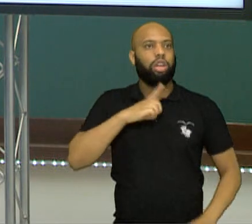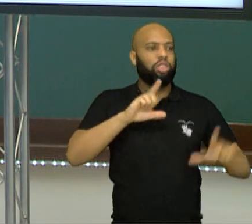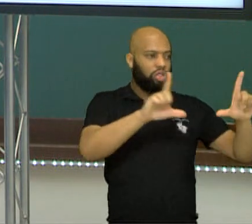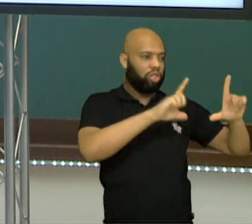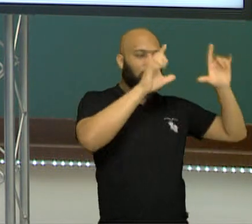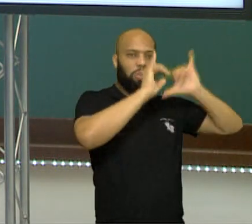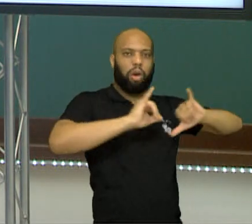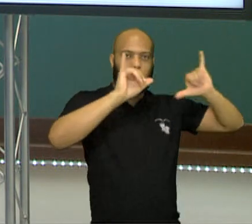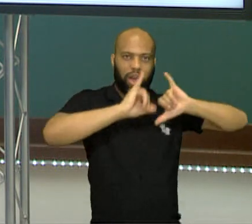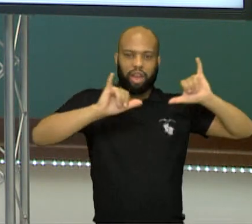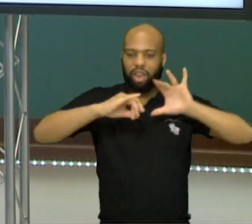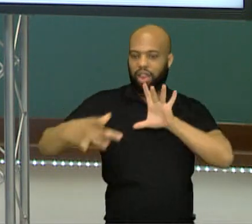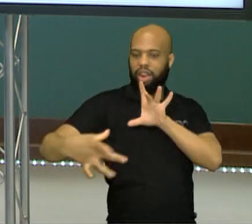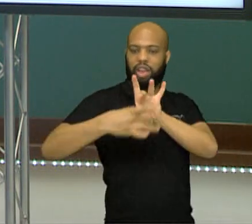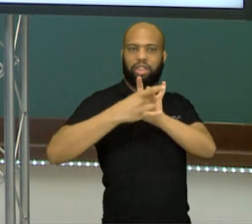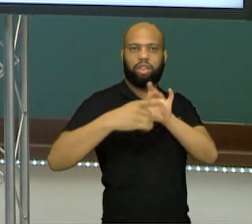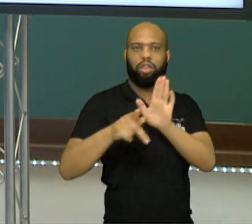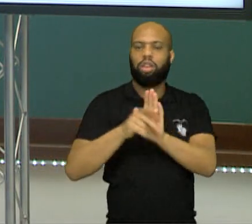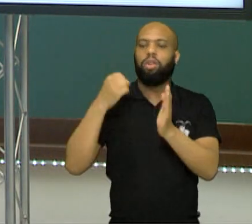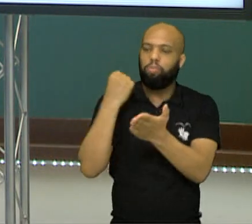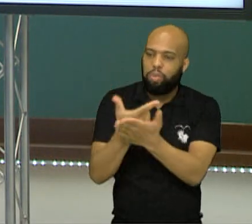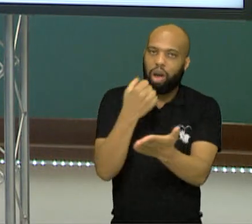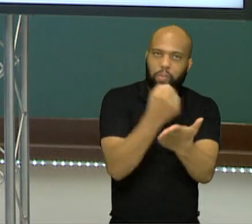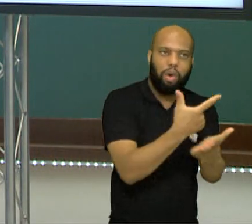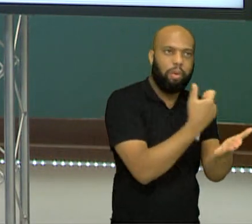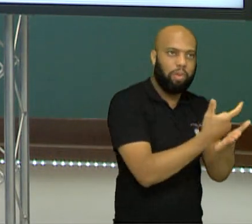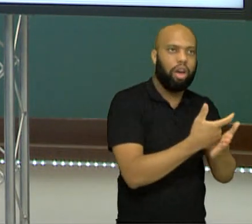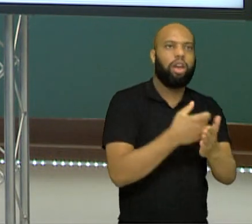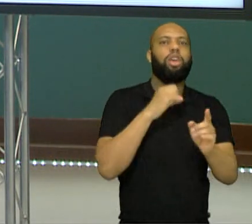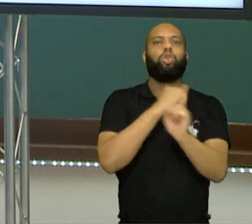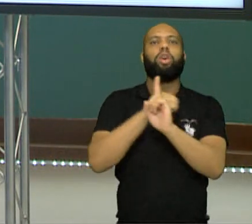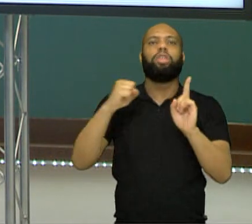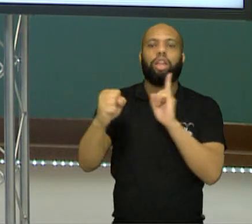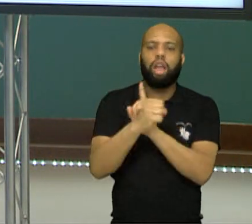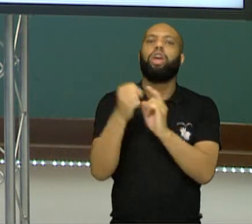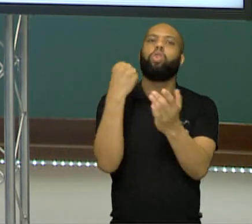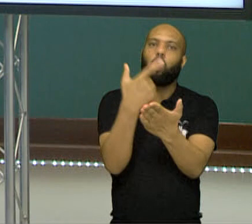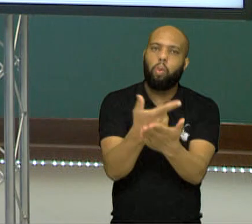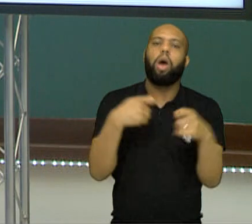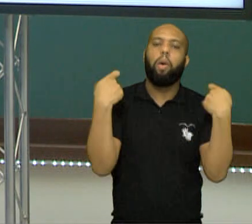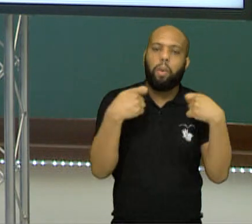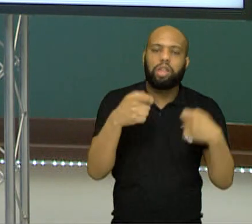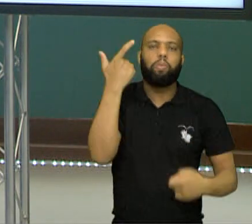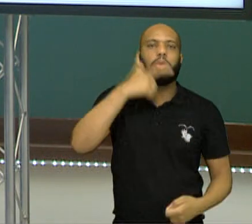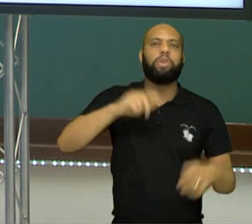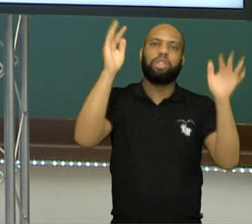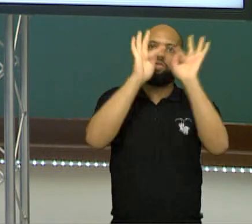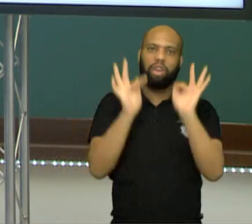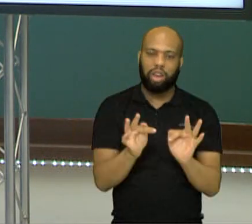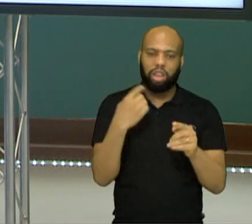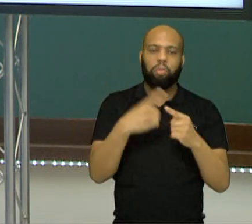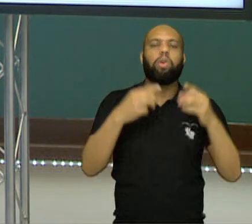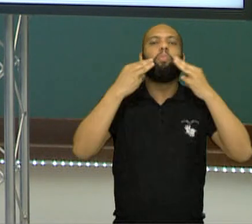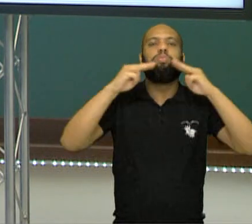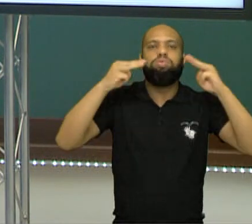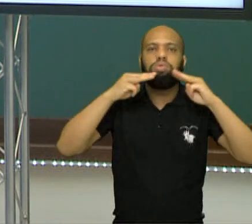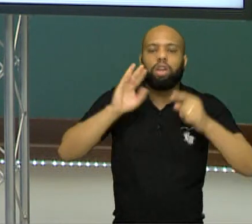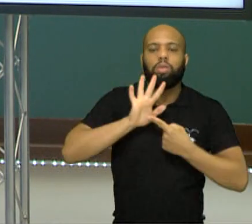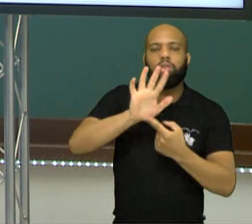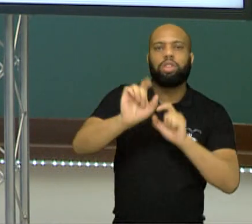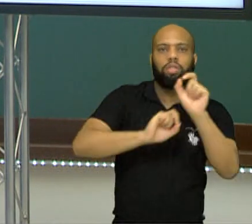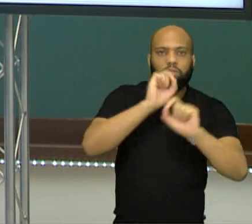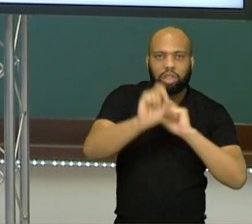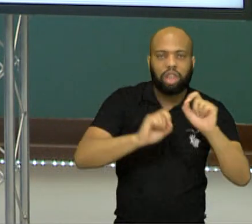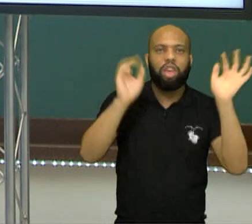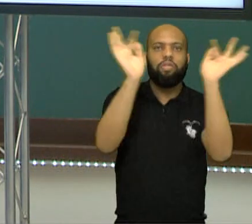ao consumo. Sim, sociedade de consumo. O marketing mostrando que as famílias